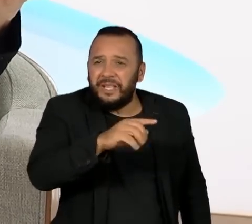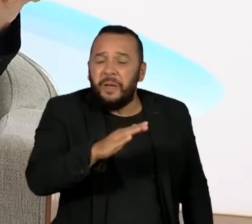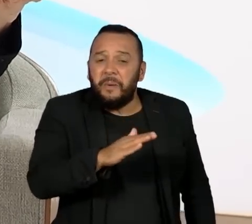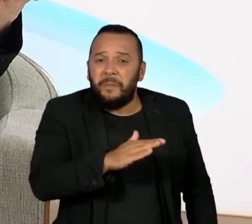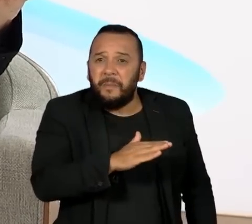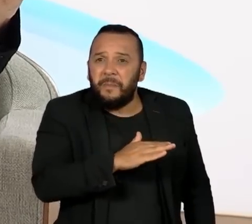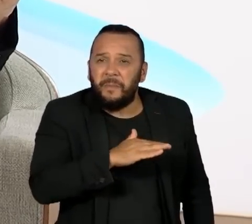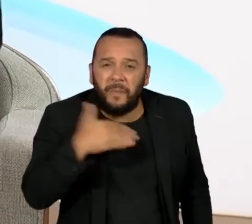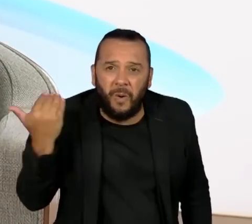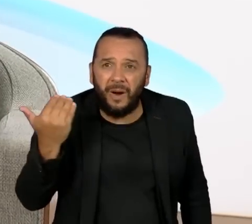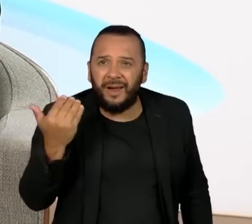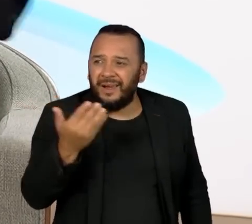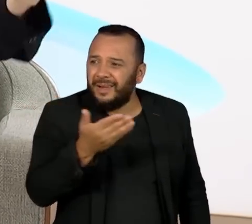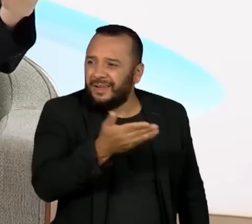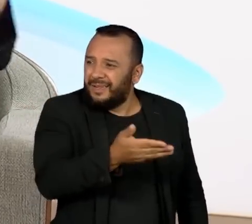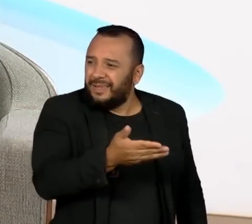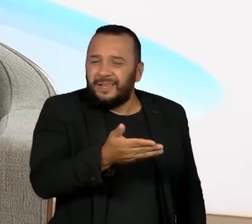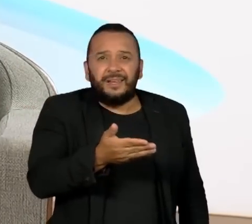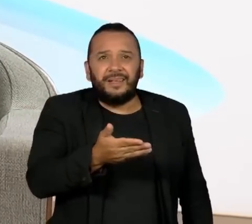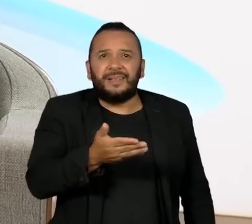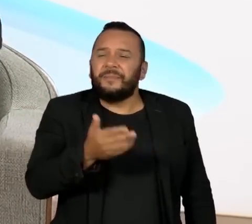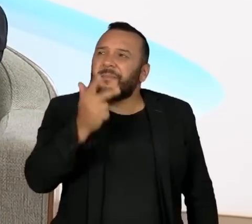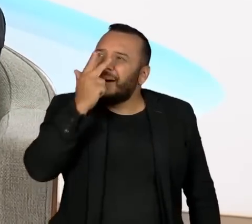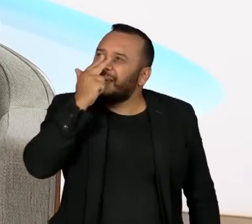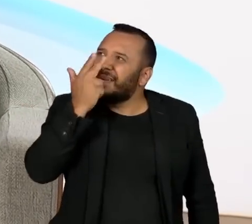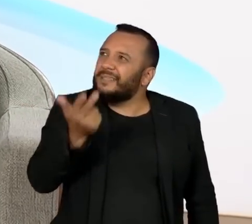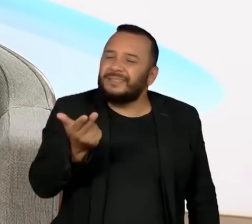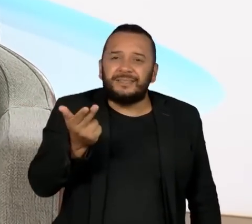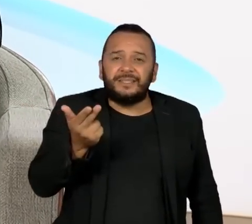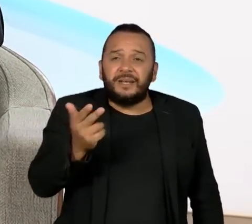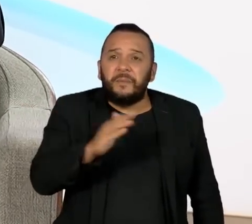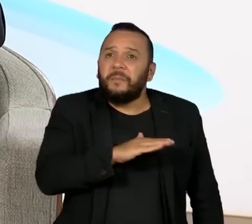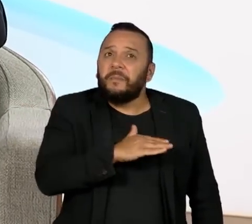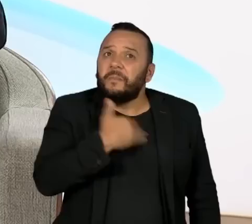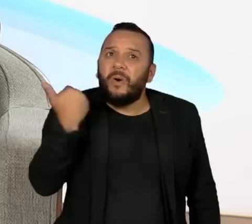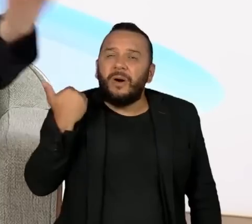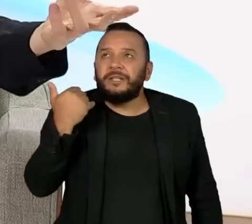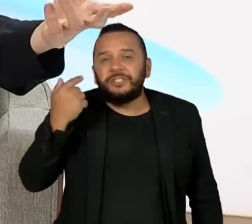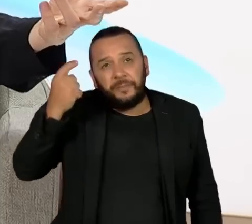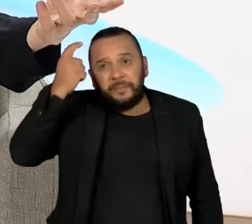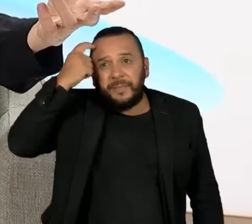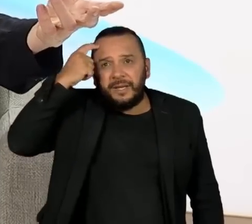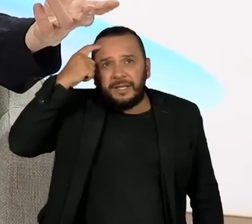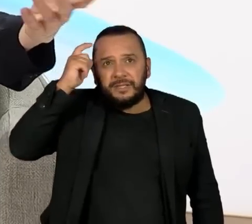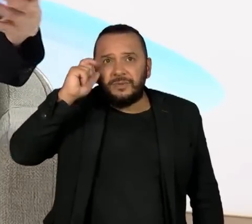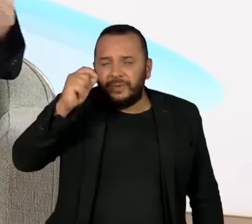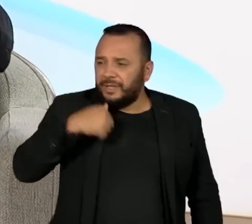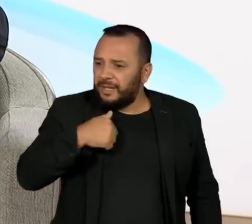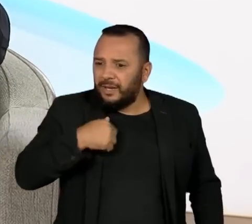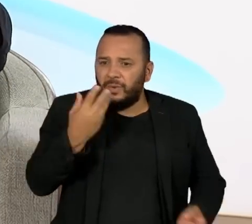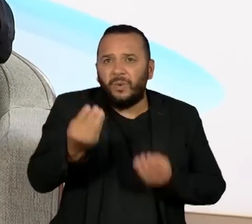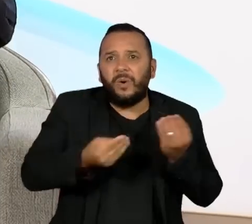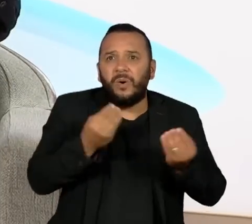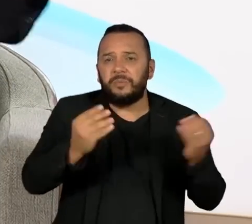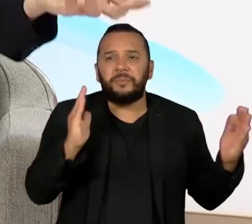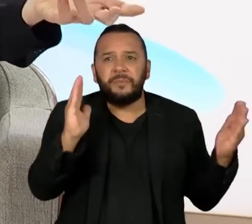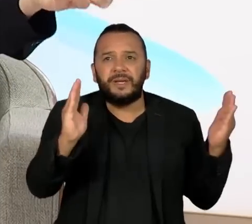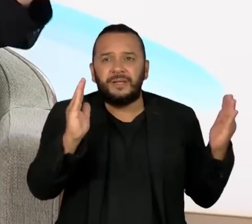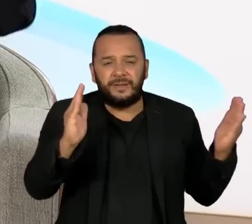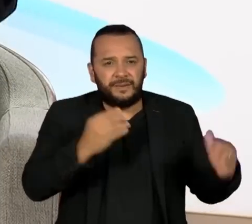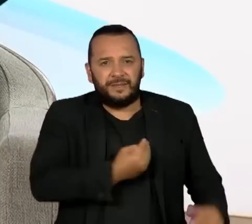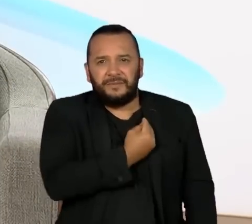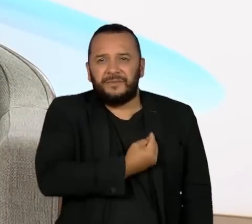é épica. A morte sempre dá a qualquer um de nós a perspectiva épica da vida, porque do homem